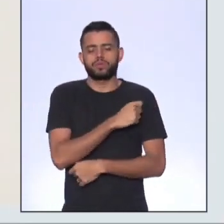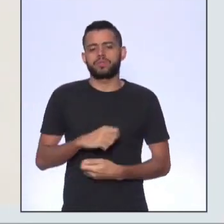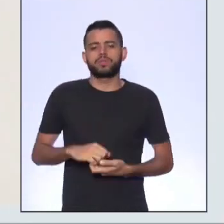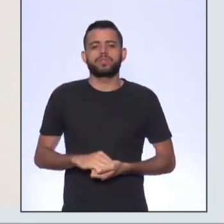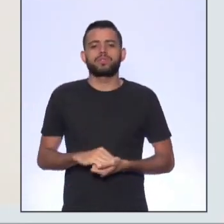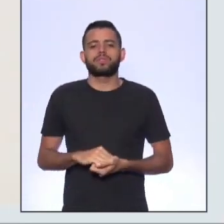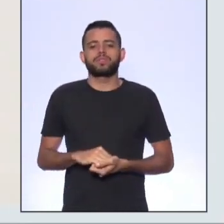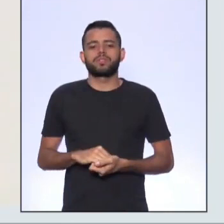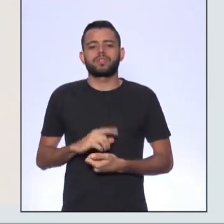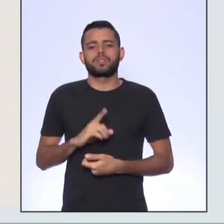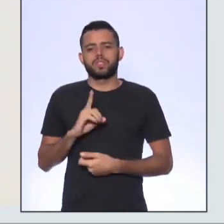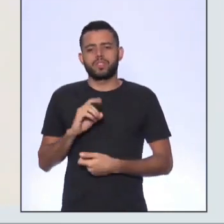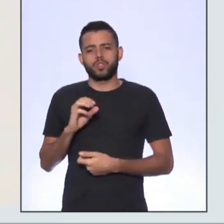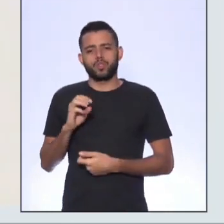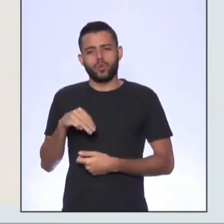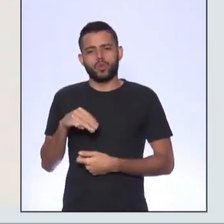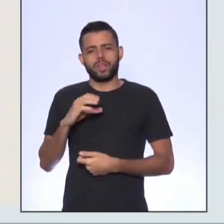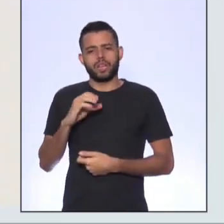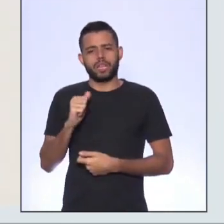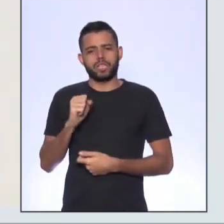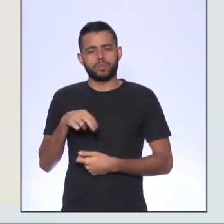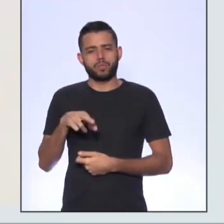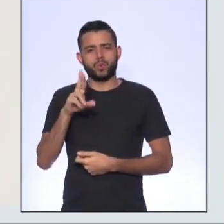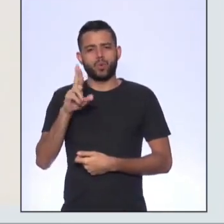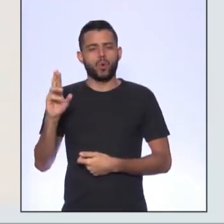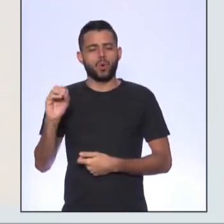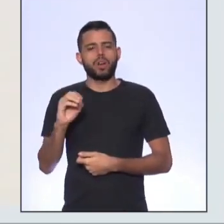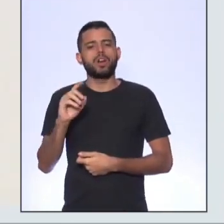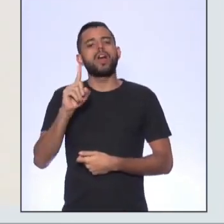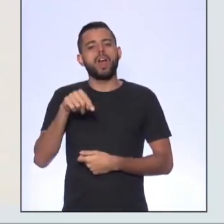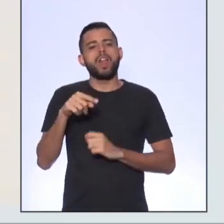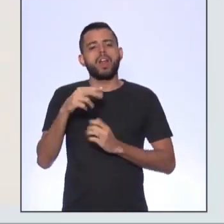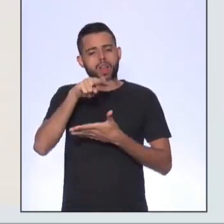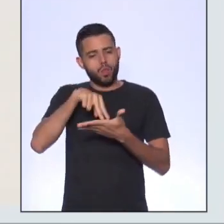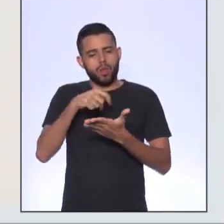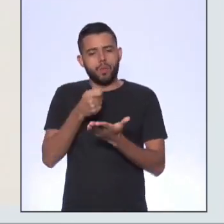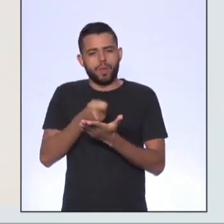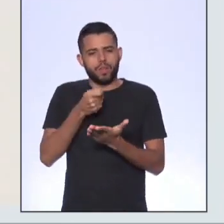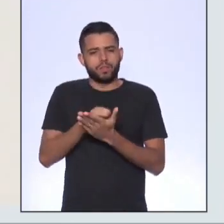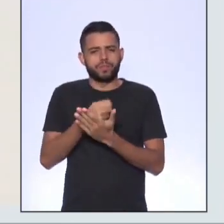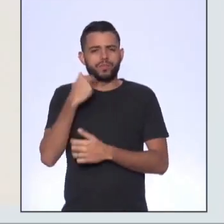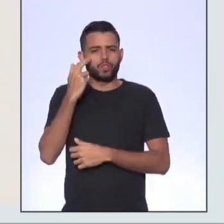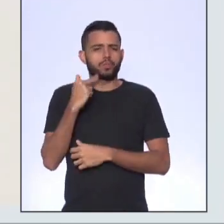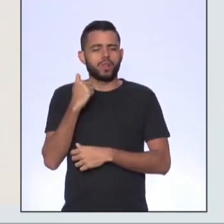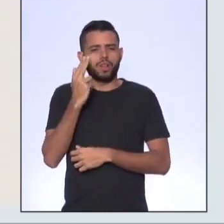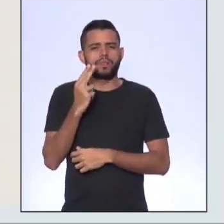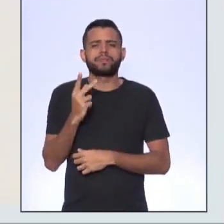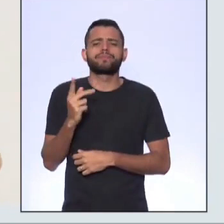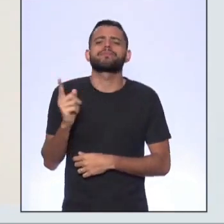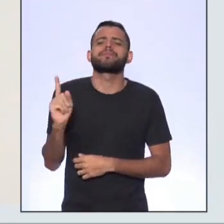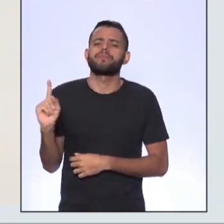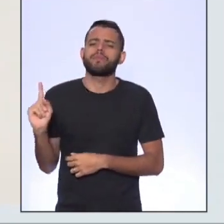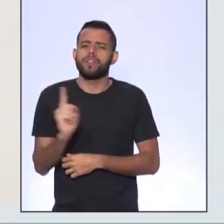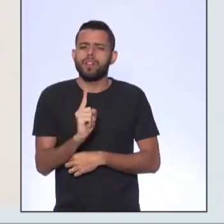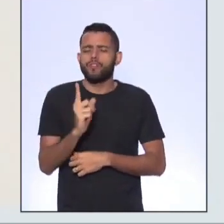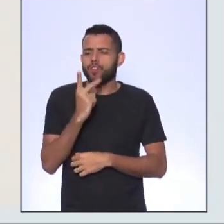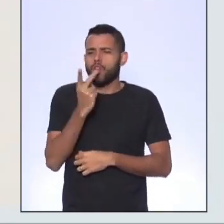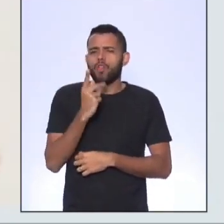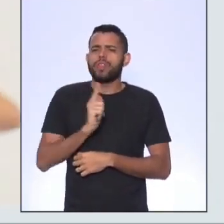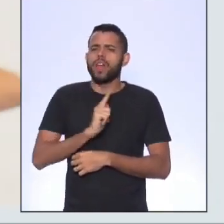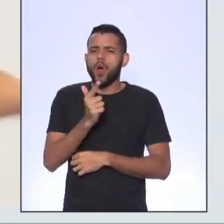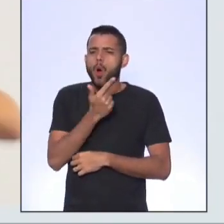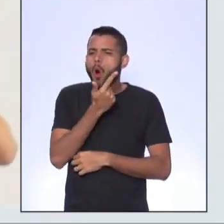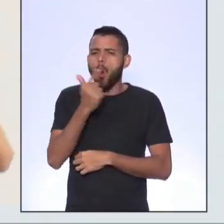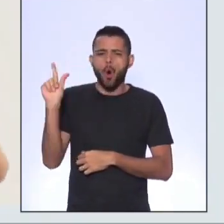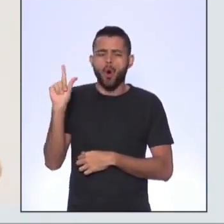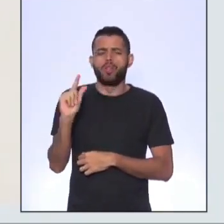o Dom Casmurro estava sendo indicado como leitura obrigatória no vestibular, e ela chegou para mim e falou assim, professor, tem uma outra versão do Dom Casmurro? O